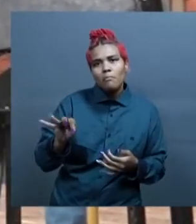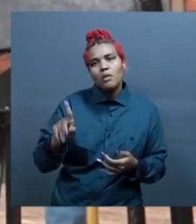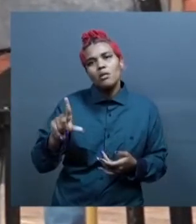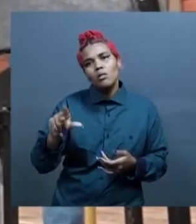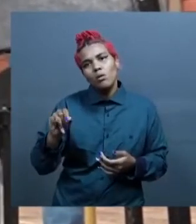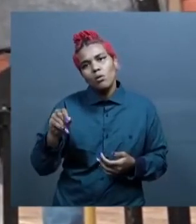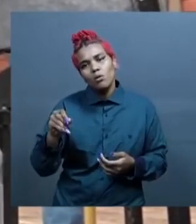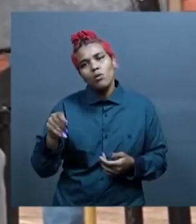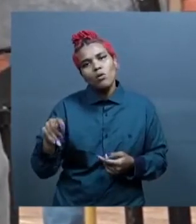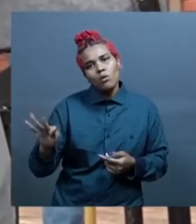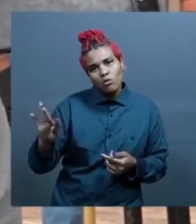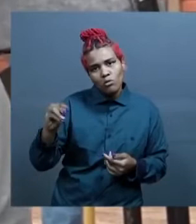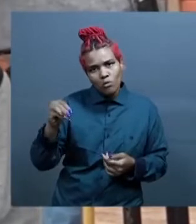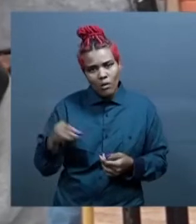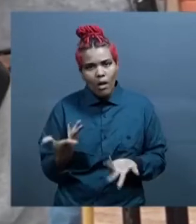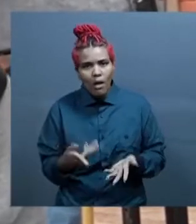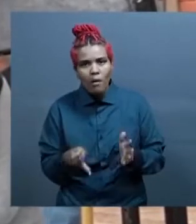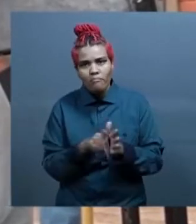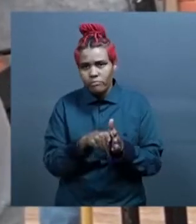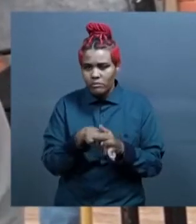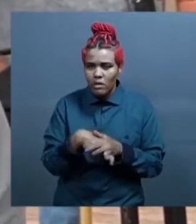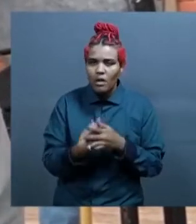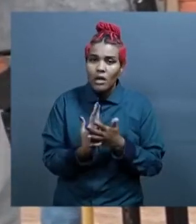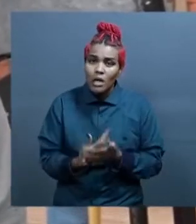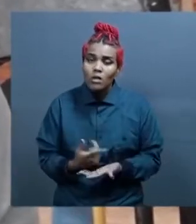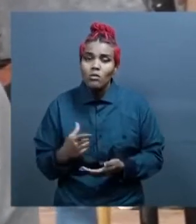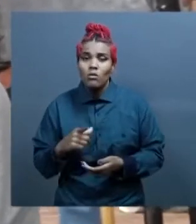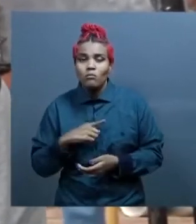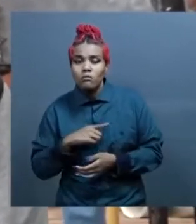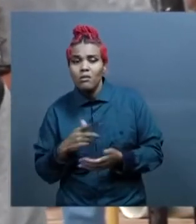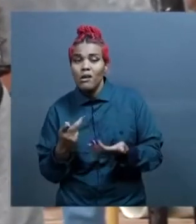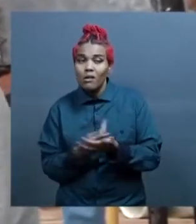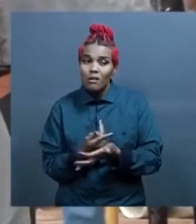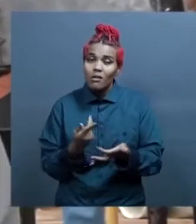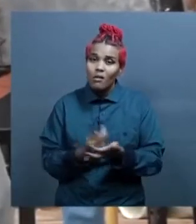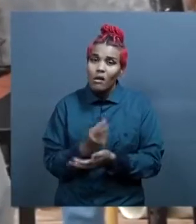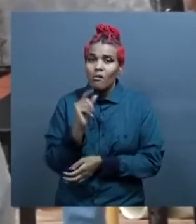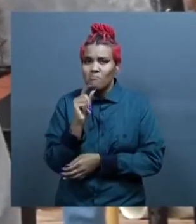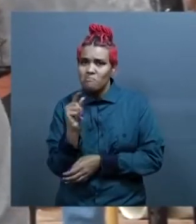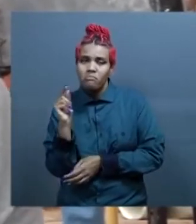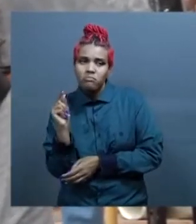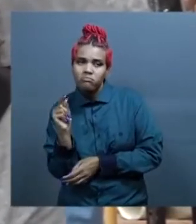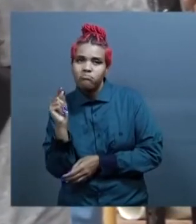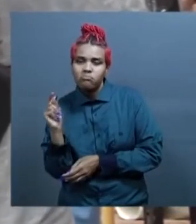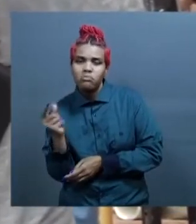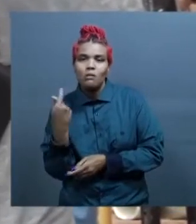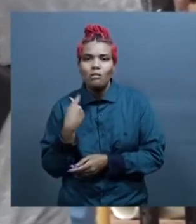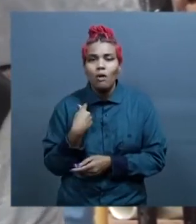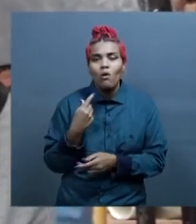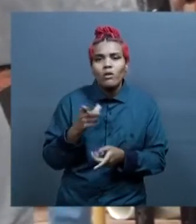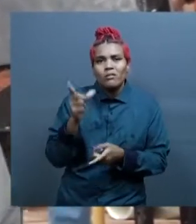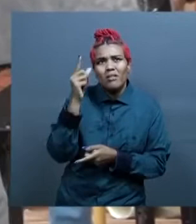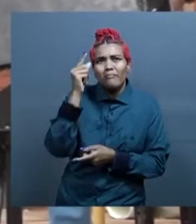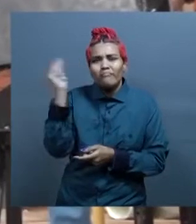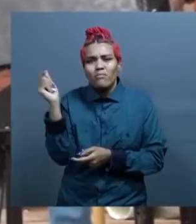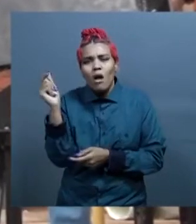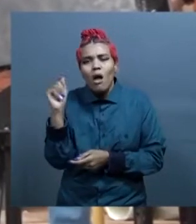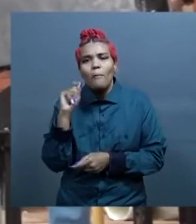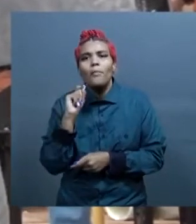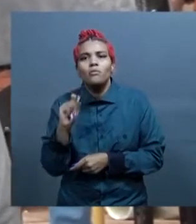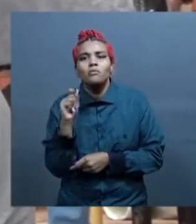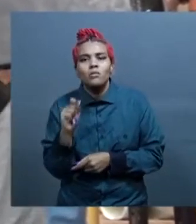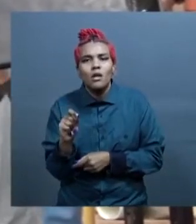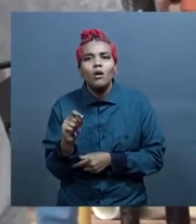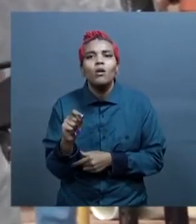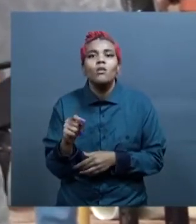então há muito existem muitos erros de projeto em software então nós saímos do mundo da ideia vai pro vamos pro mundo da